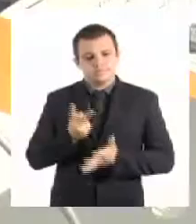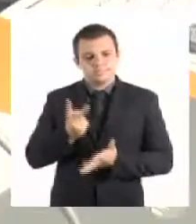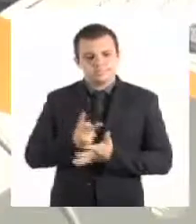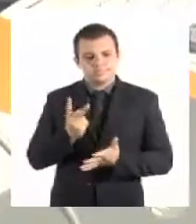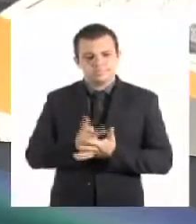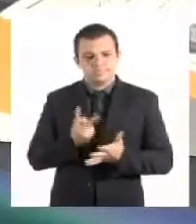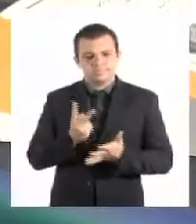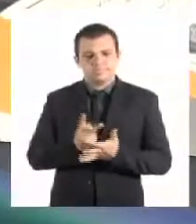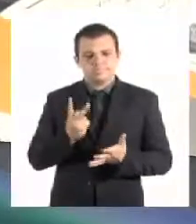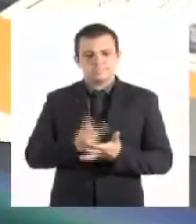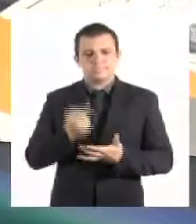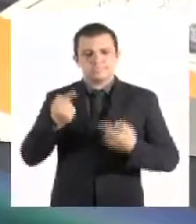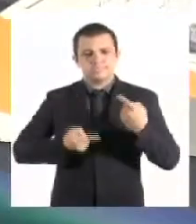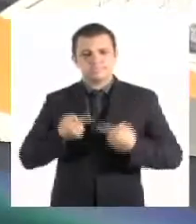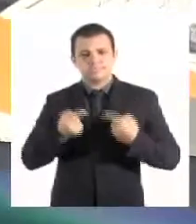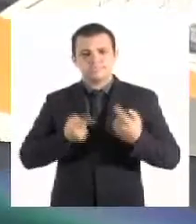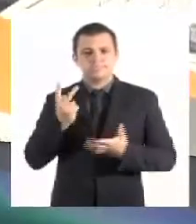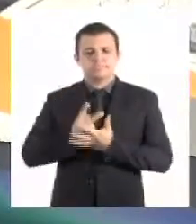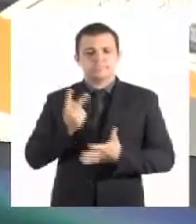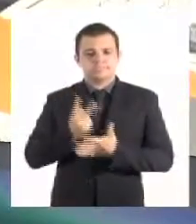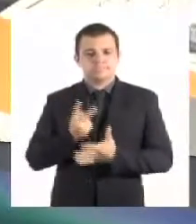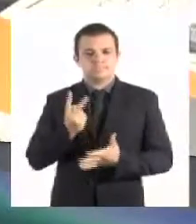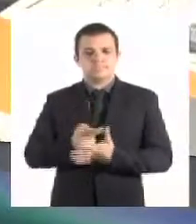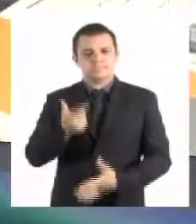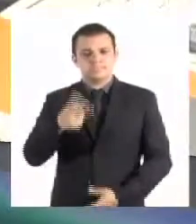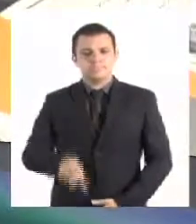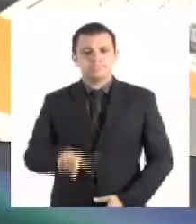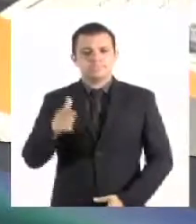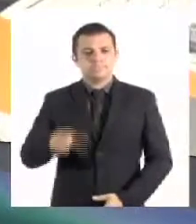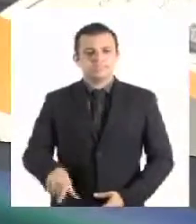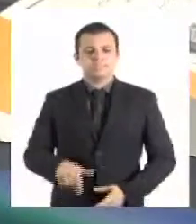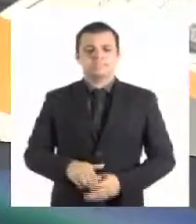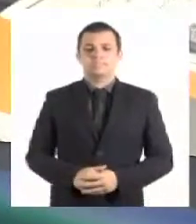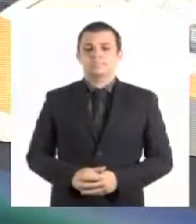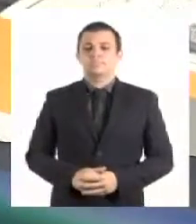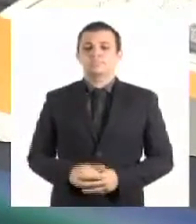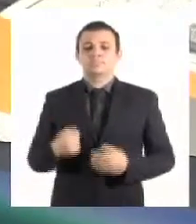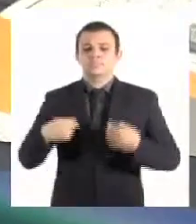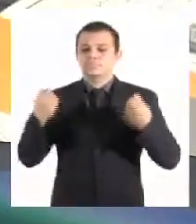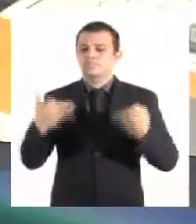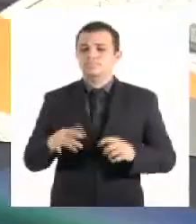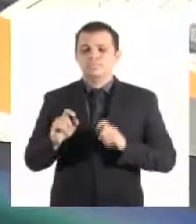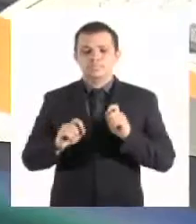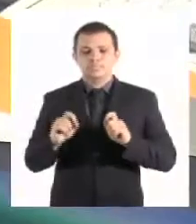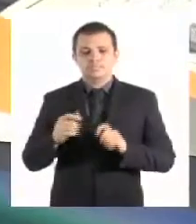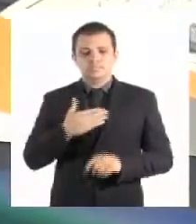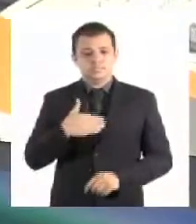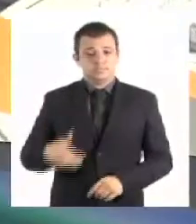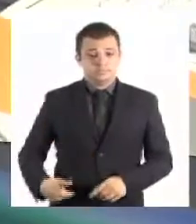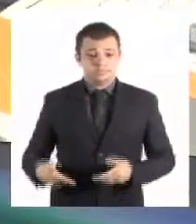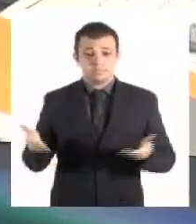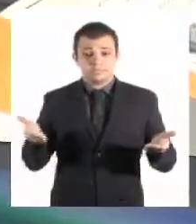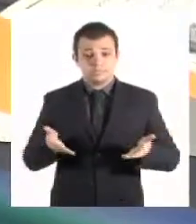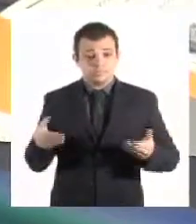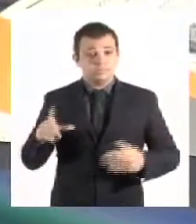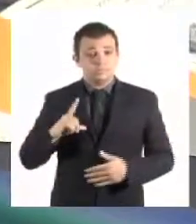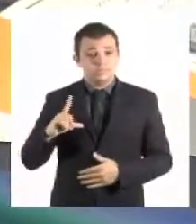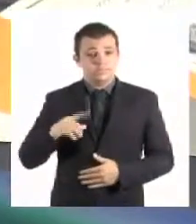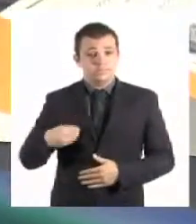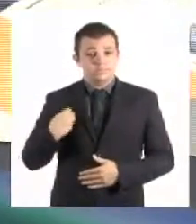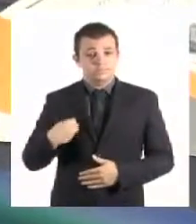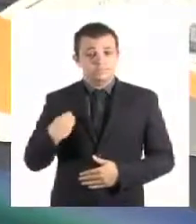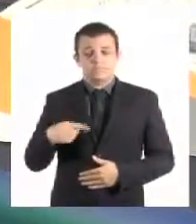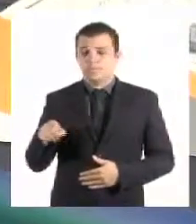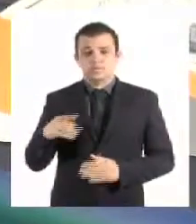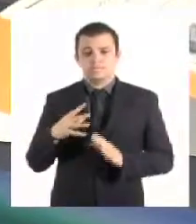este debate sempre é reaquecido. A destacar que o governo atual ele não segue